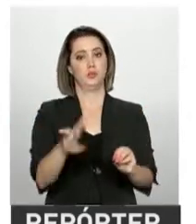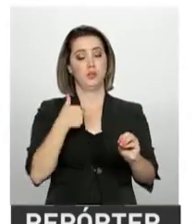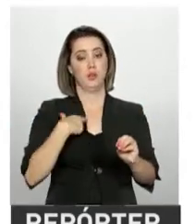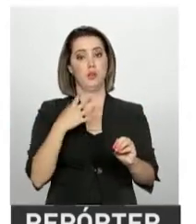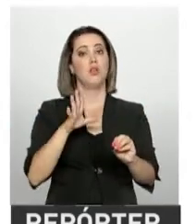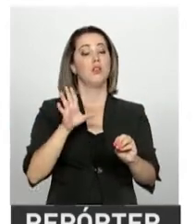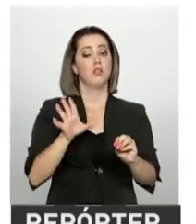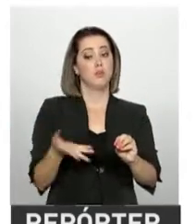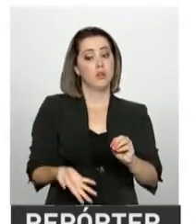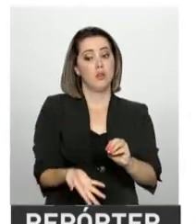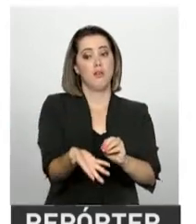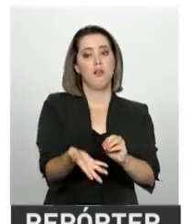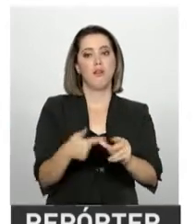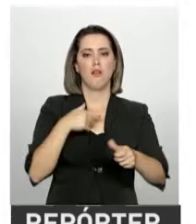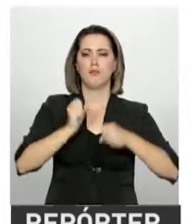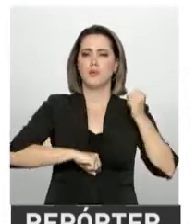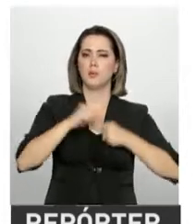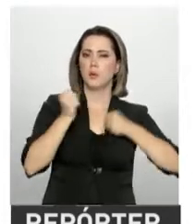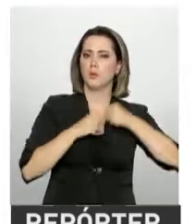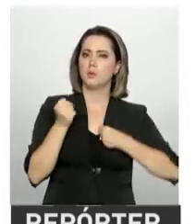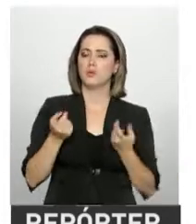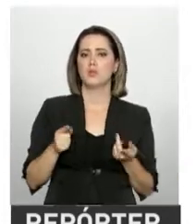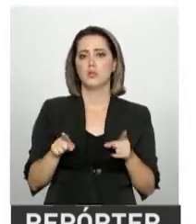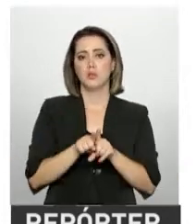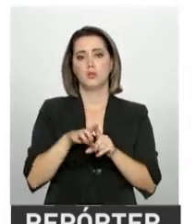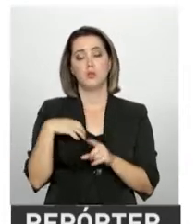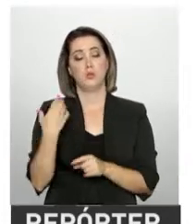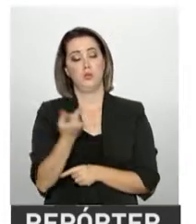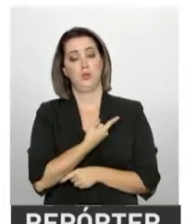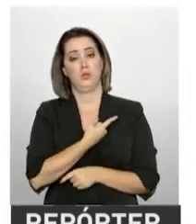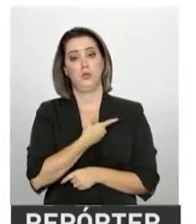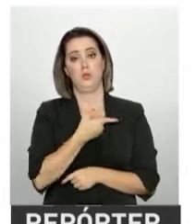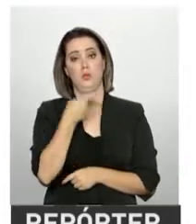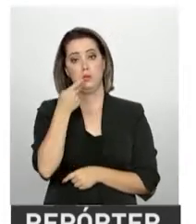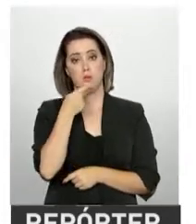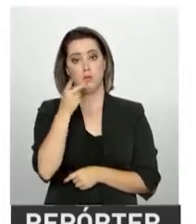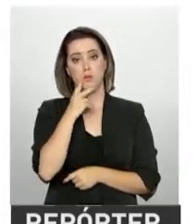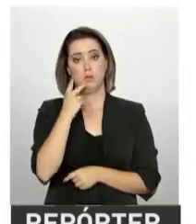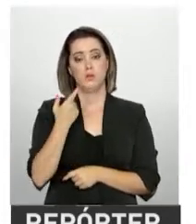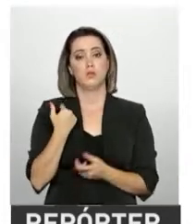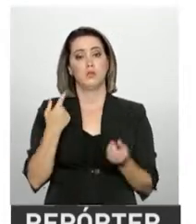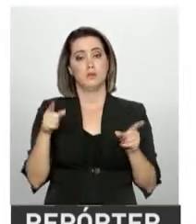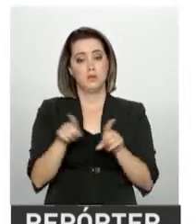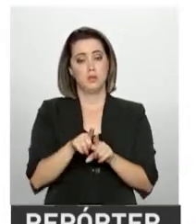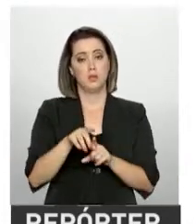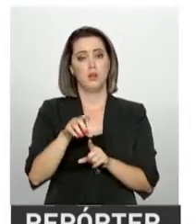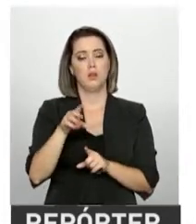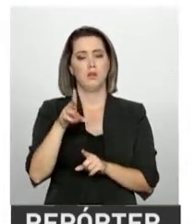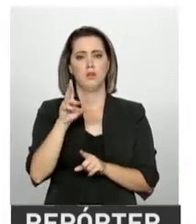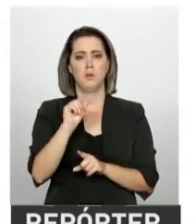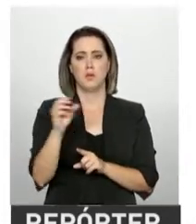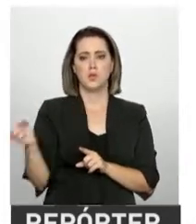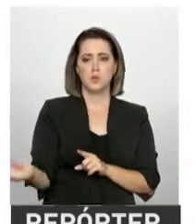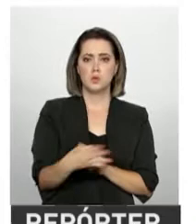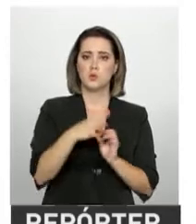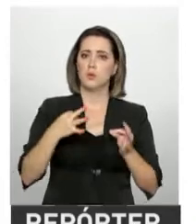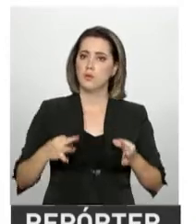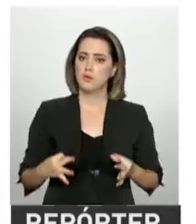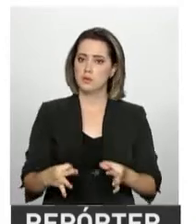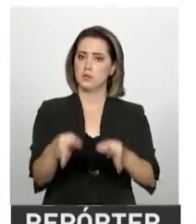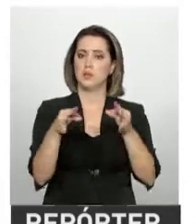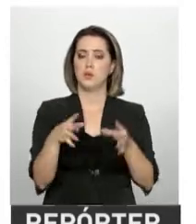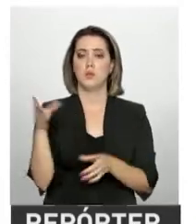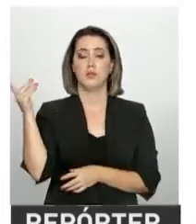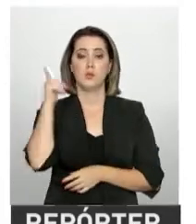produtividade também chamamos o transbordamento ou seja aquelas inovações conquistadas no